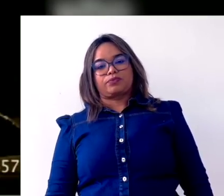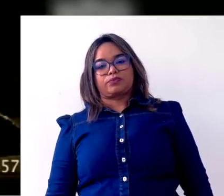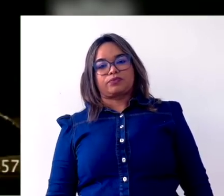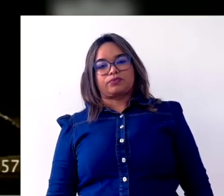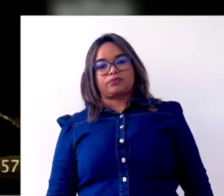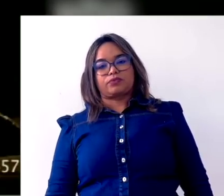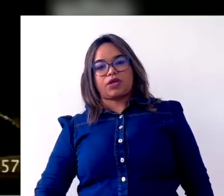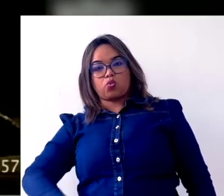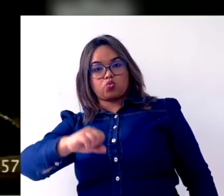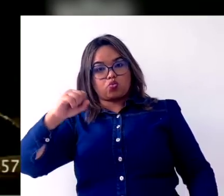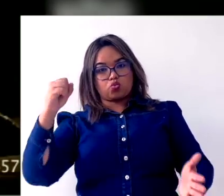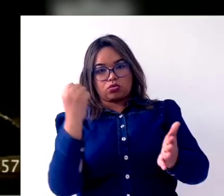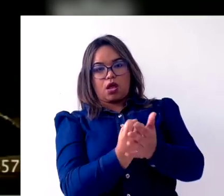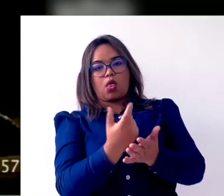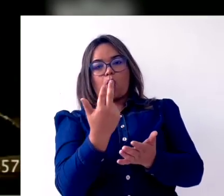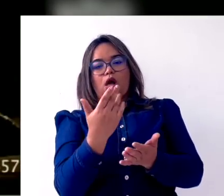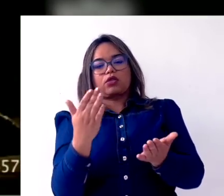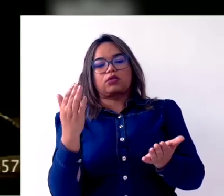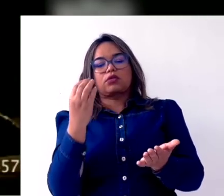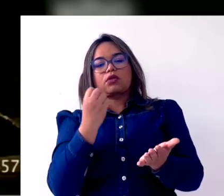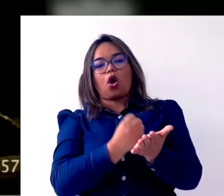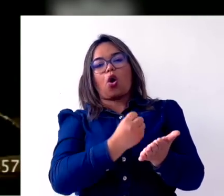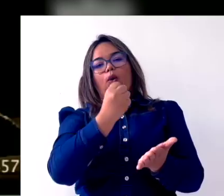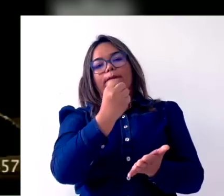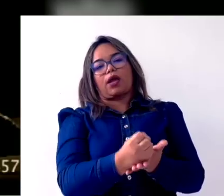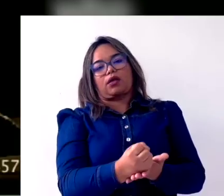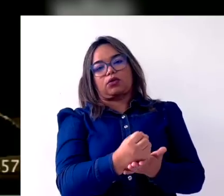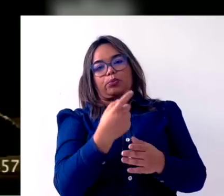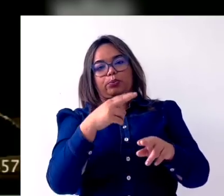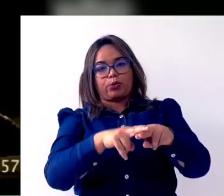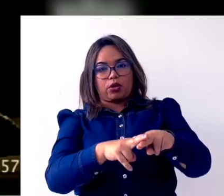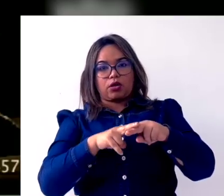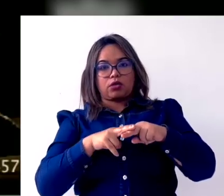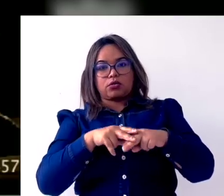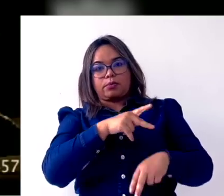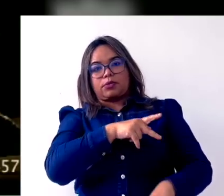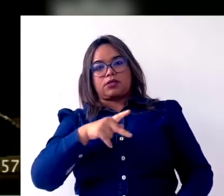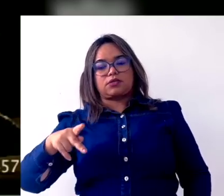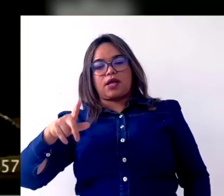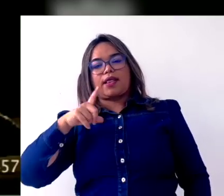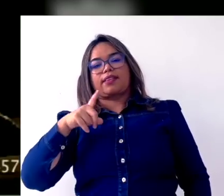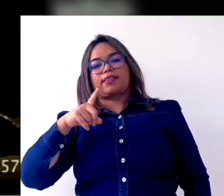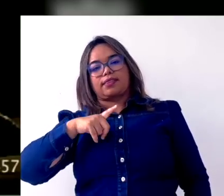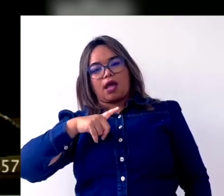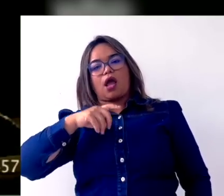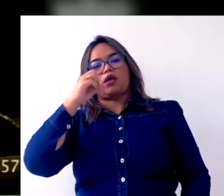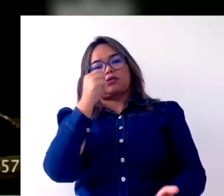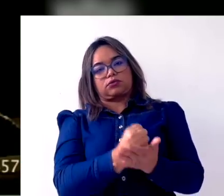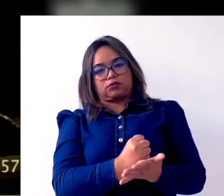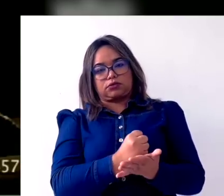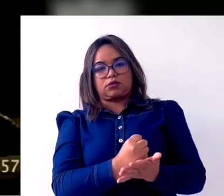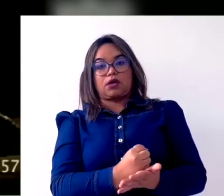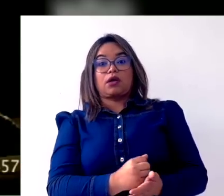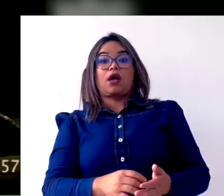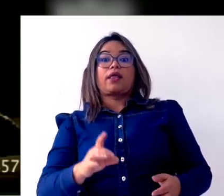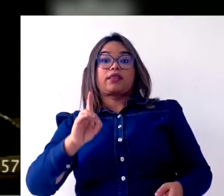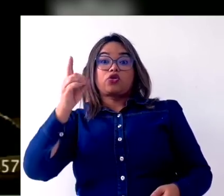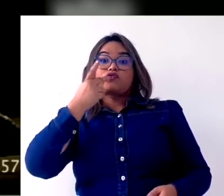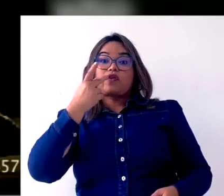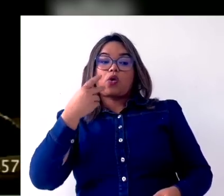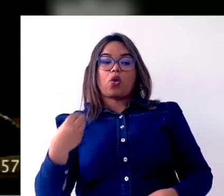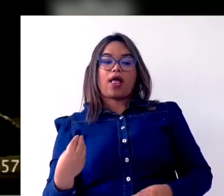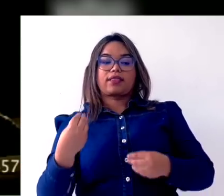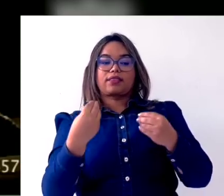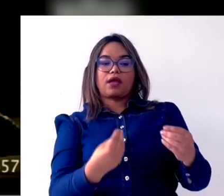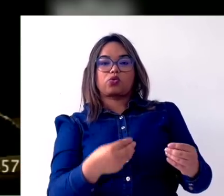selo autentica um documento. Por isso que o presidente tem um selo. Além disso, eu lhes dei os meus sábados para que eles fossem um sinal entre